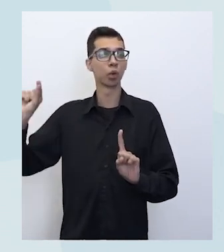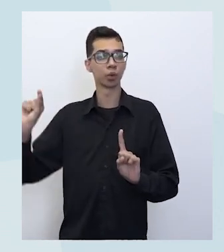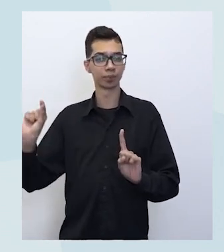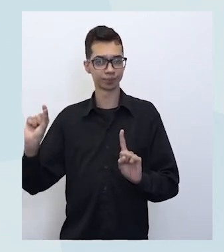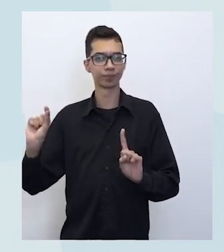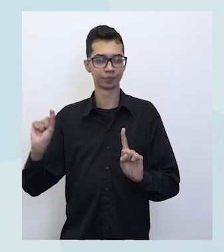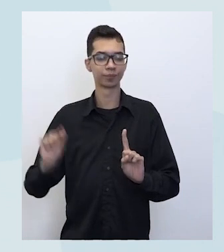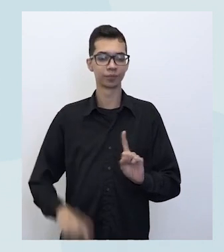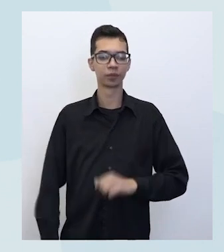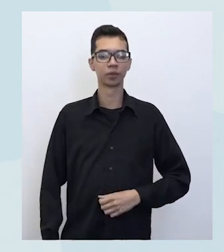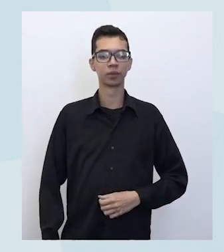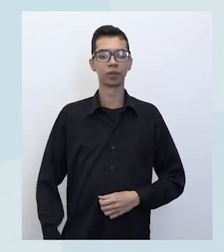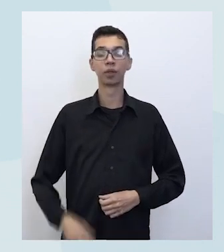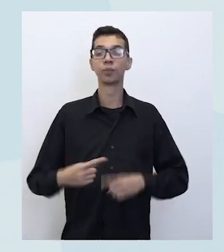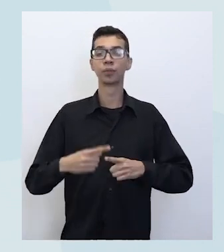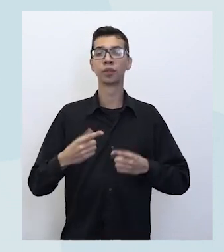ah meu Deus, onde ele está?